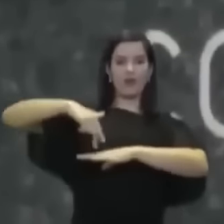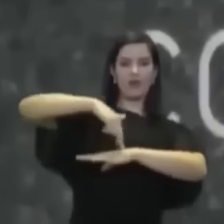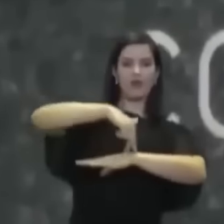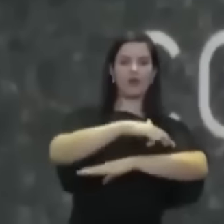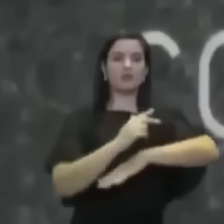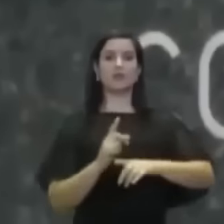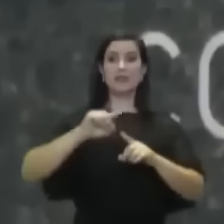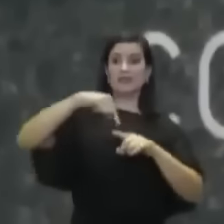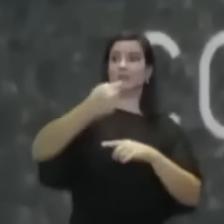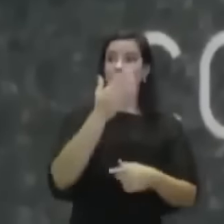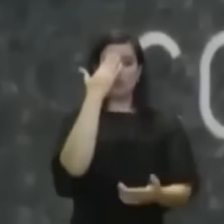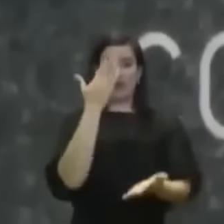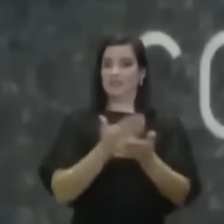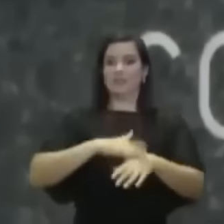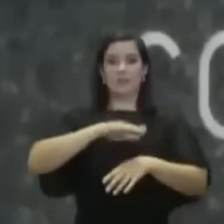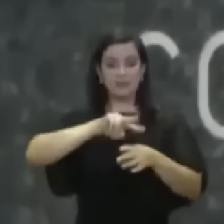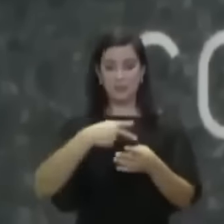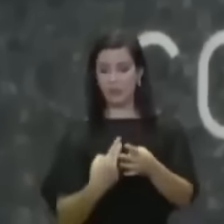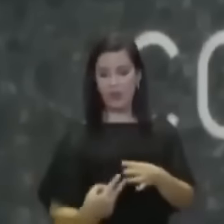ondas revoltas da dúvida.